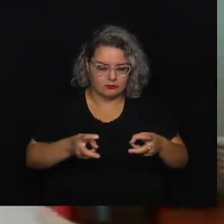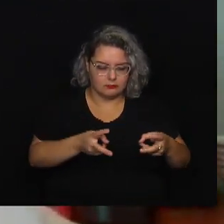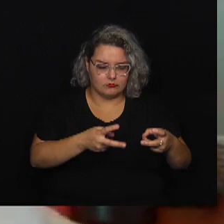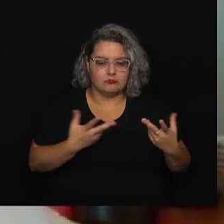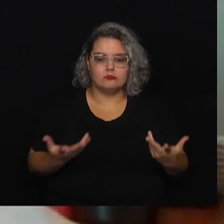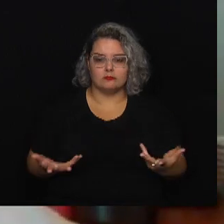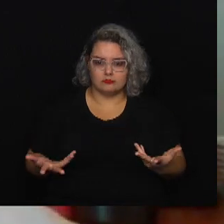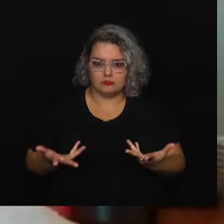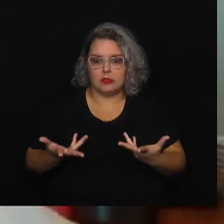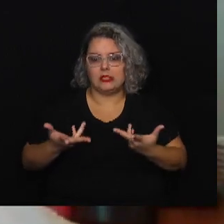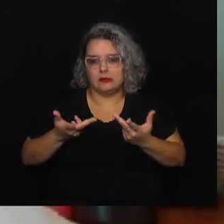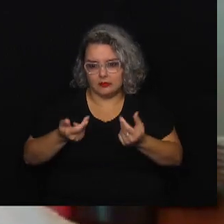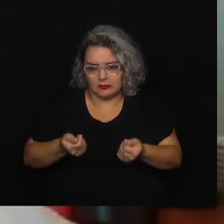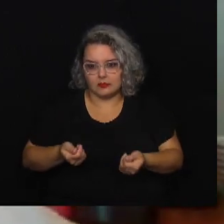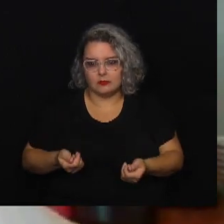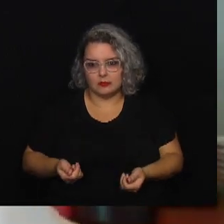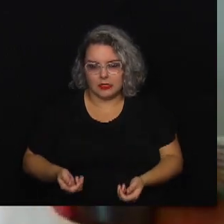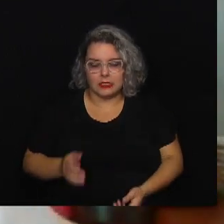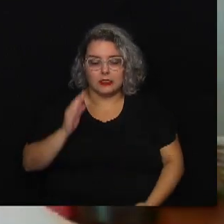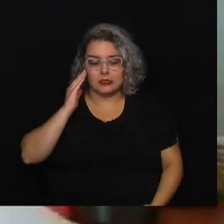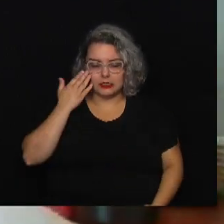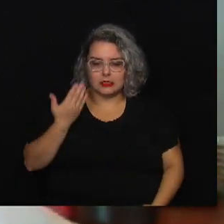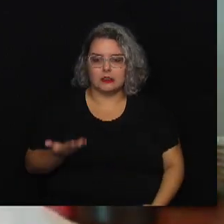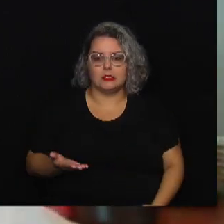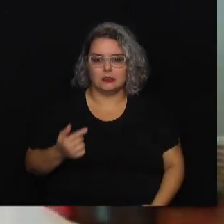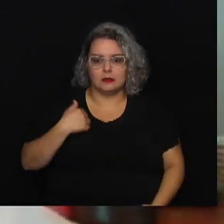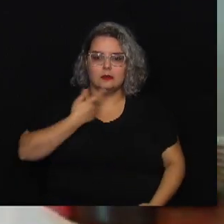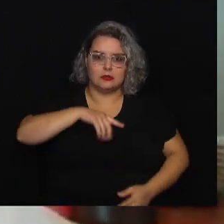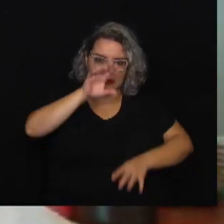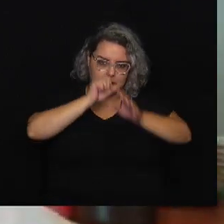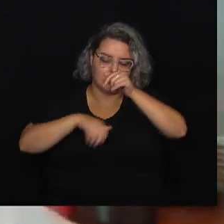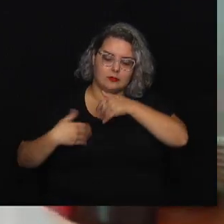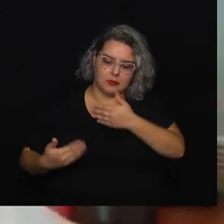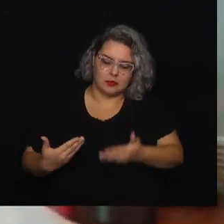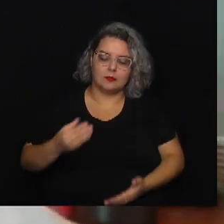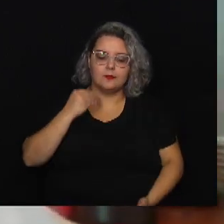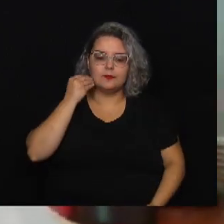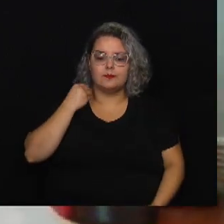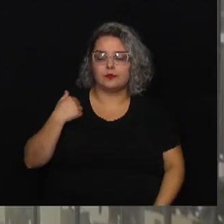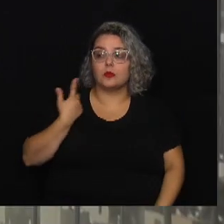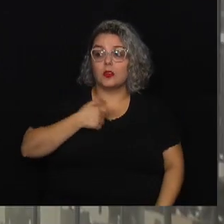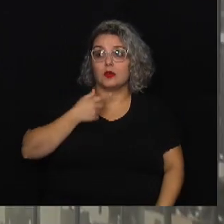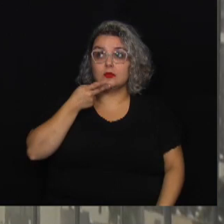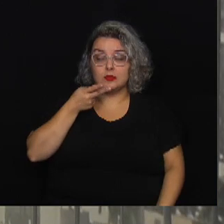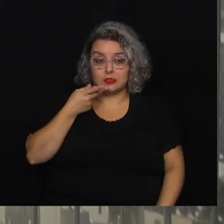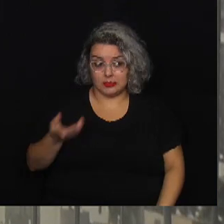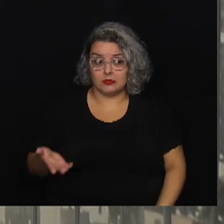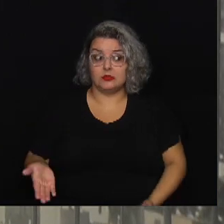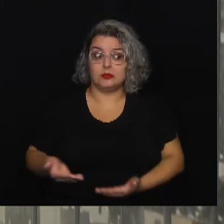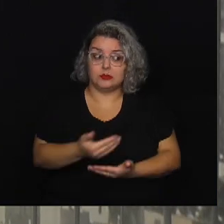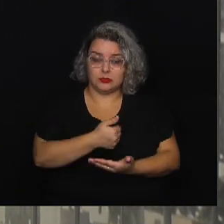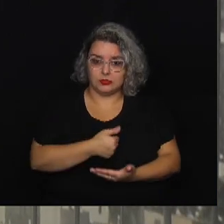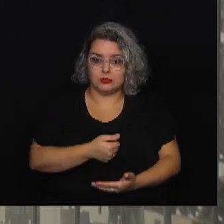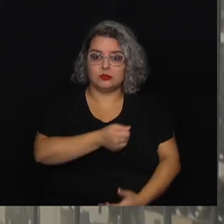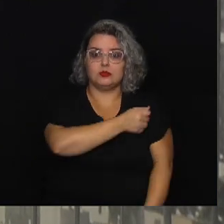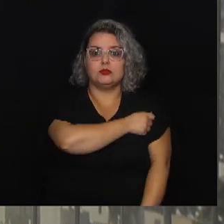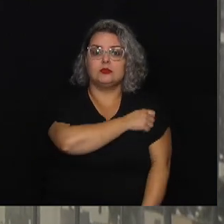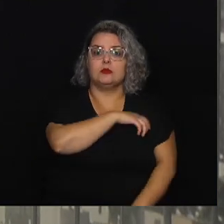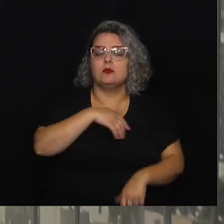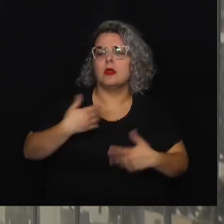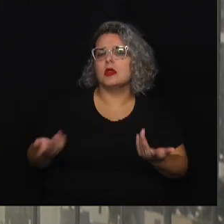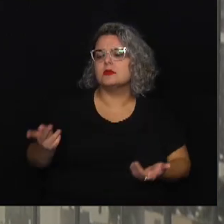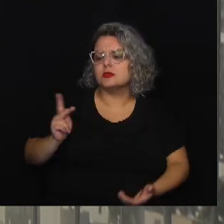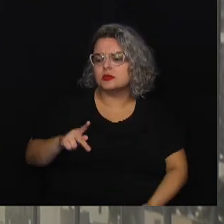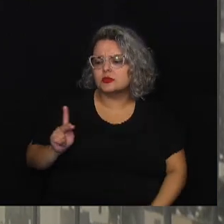muito precioso para isso, né? A gente aprende. A gente está falando sobre este acolhimento com os alunos, mas e os professores?